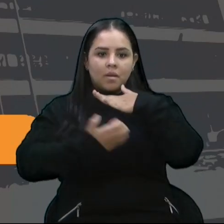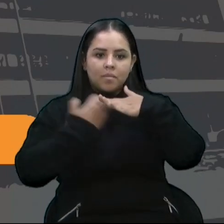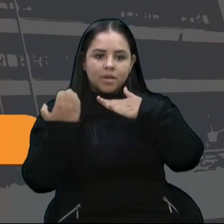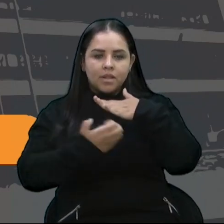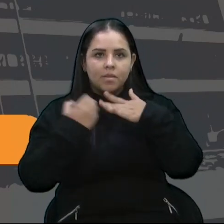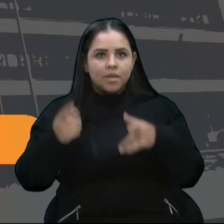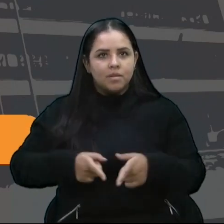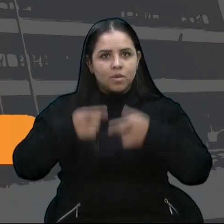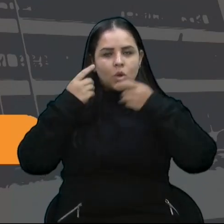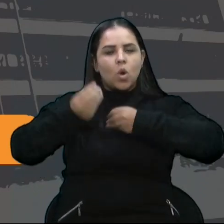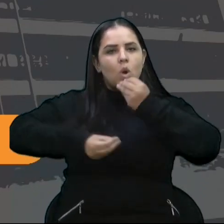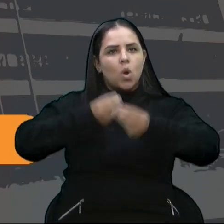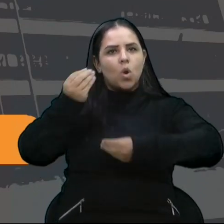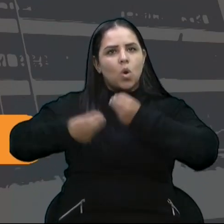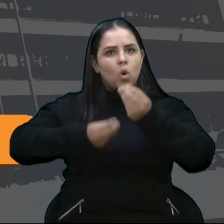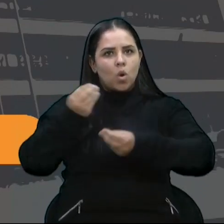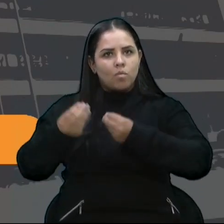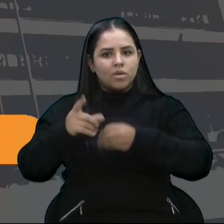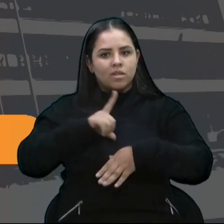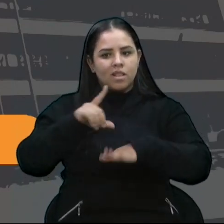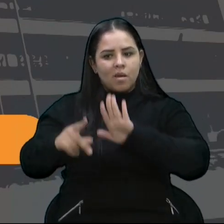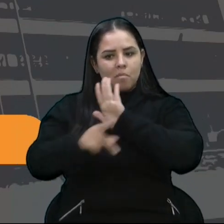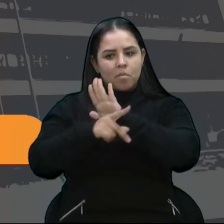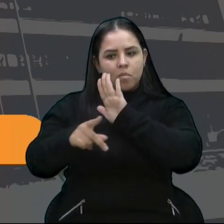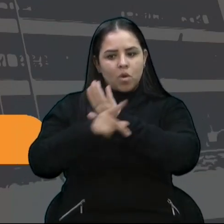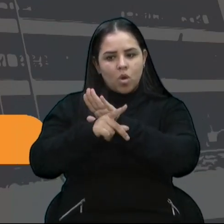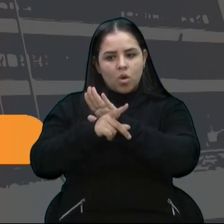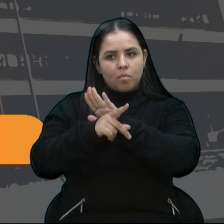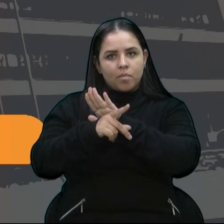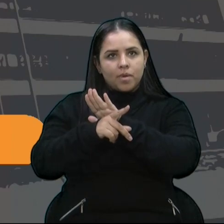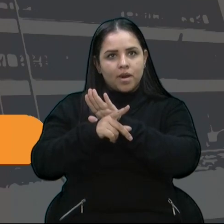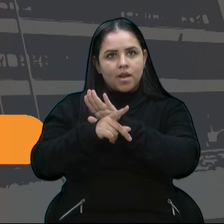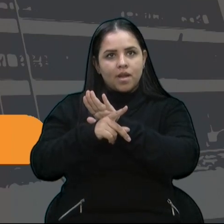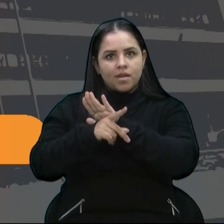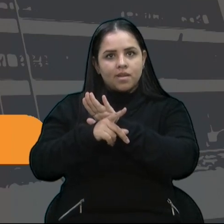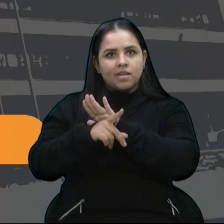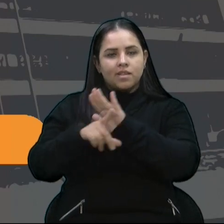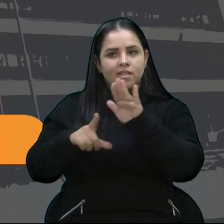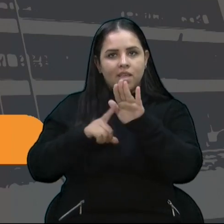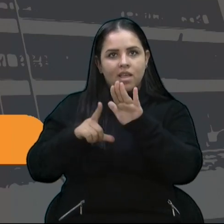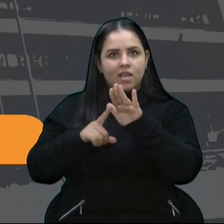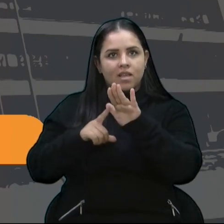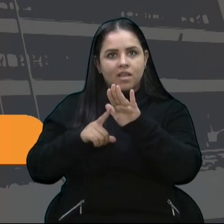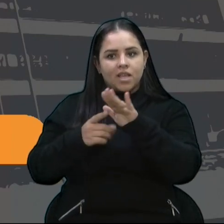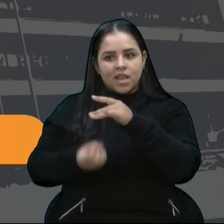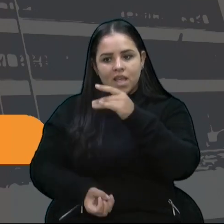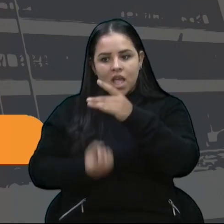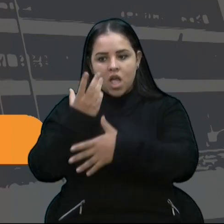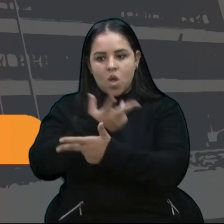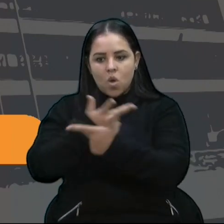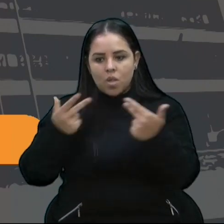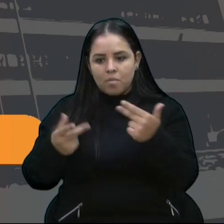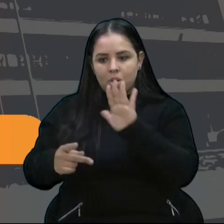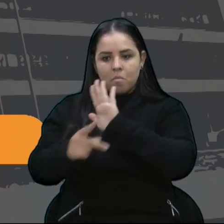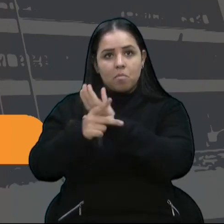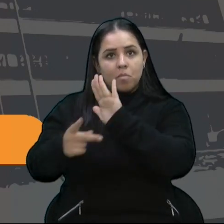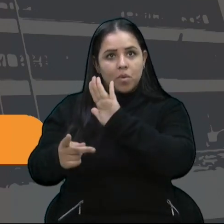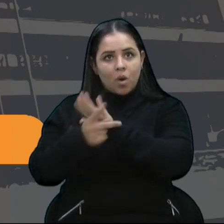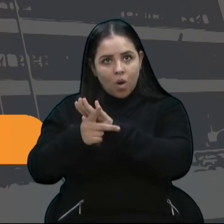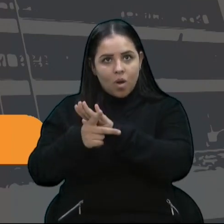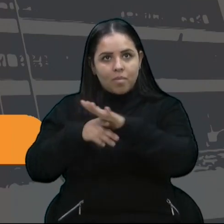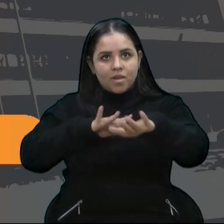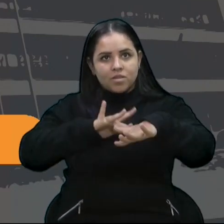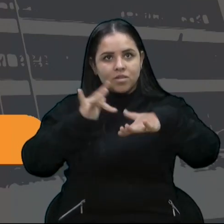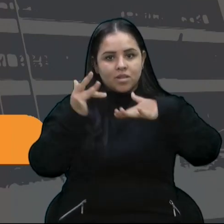como elas têm que investir na mídia própria e aí desenvolver conteúdos para as suas plataformas, para as